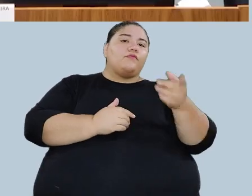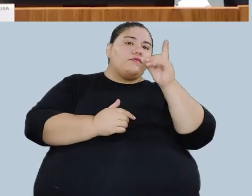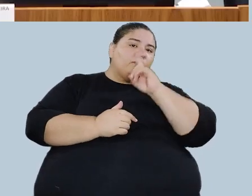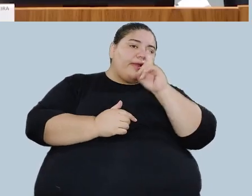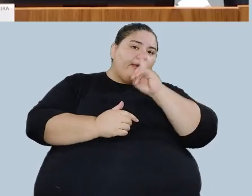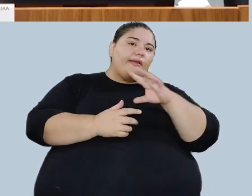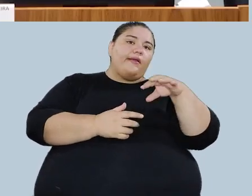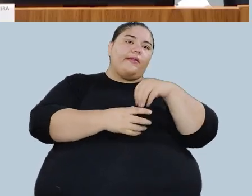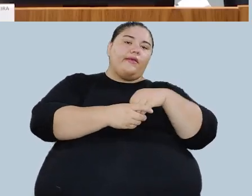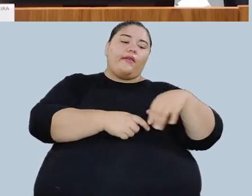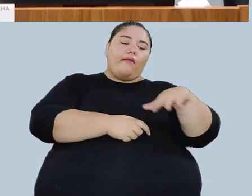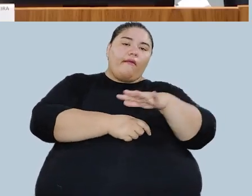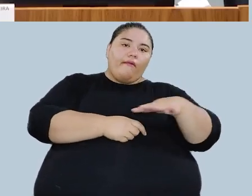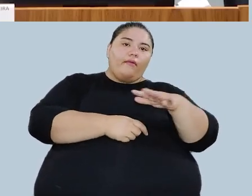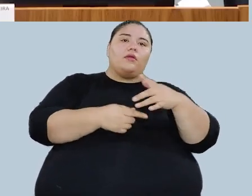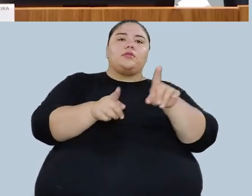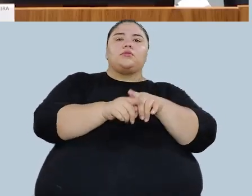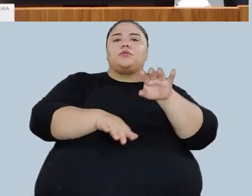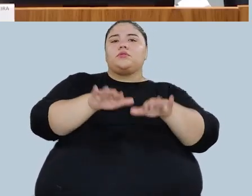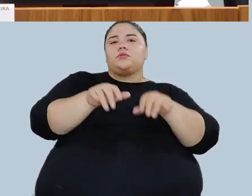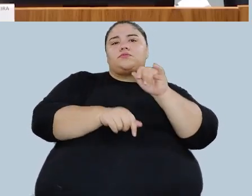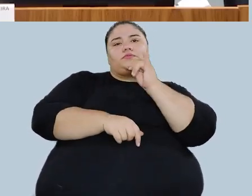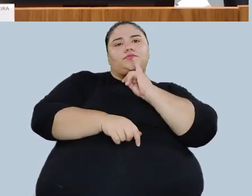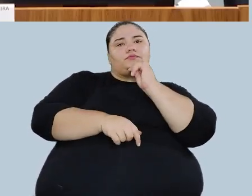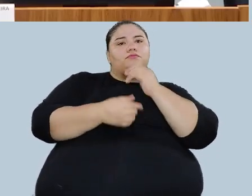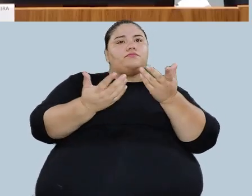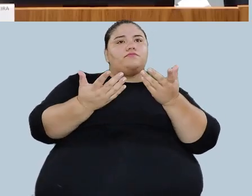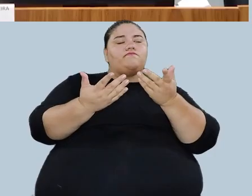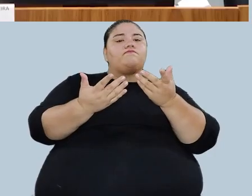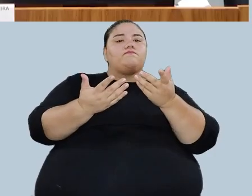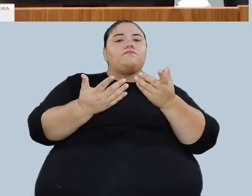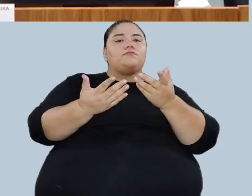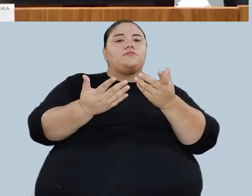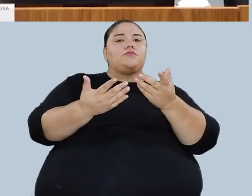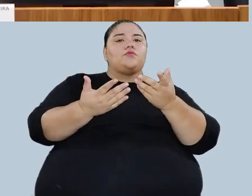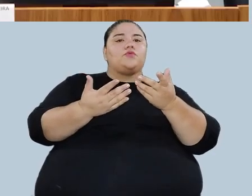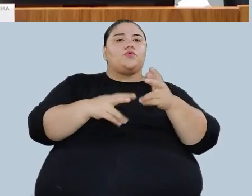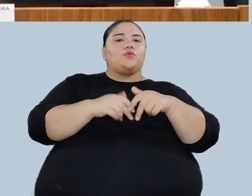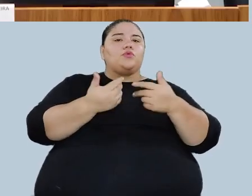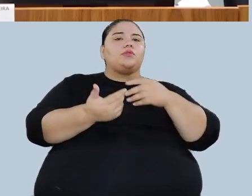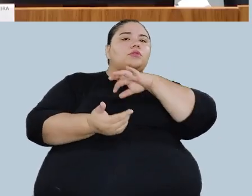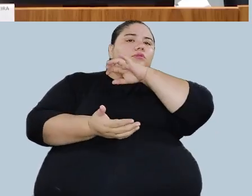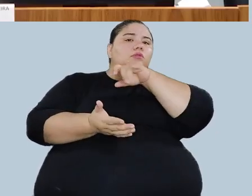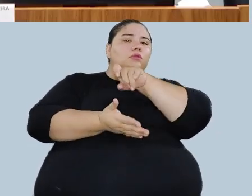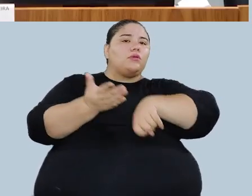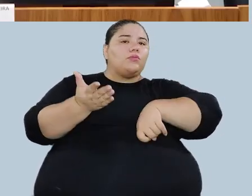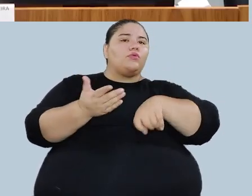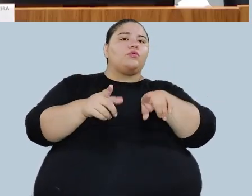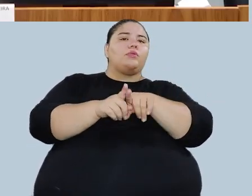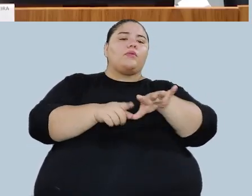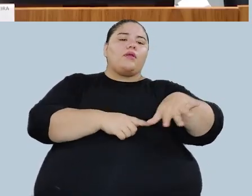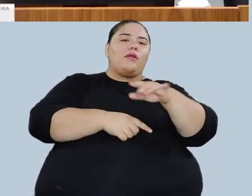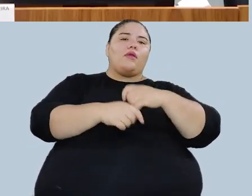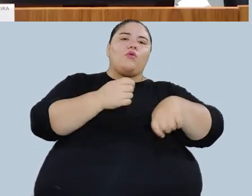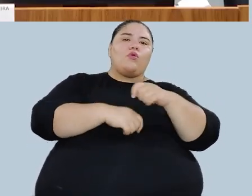de mercado até, pode causar, ou seja, depender do impacto do tributo no âmbito da economia e das